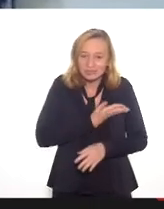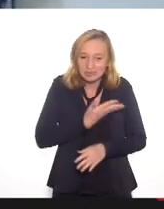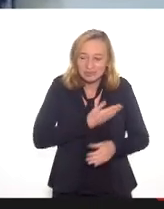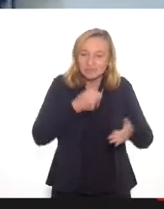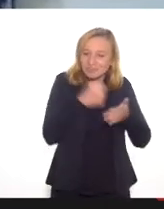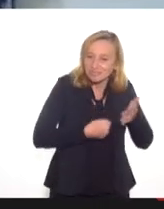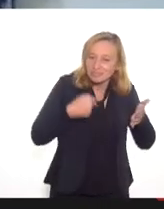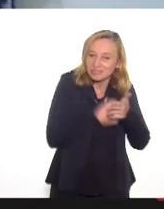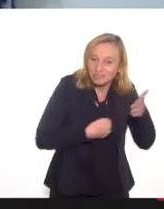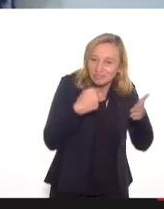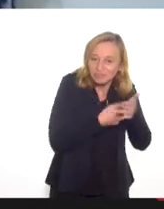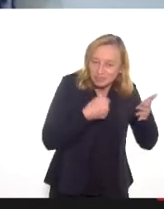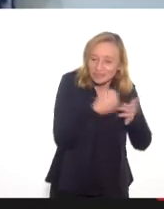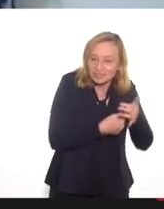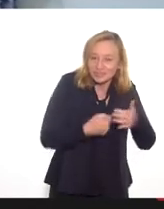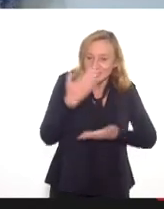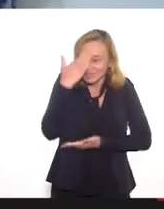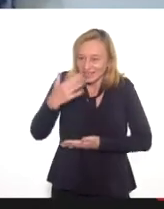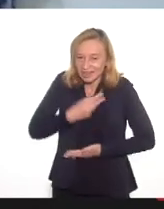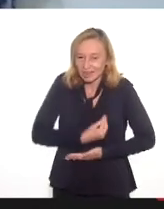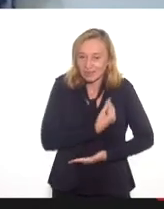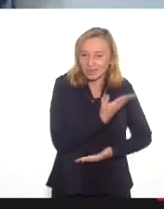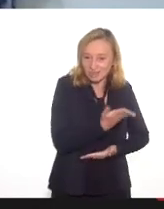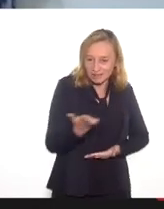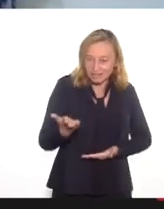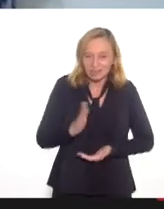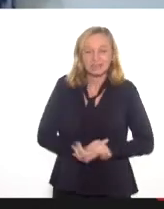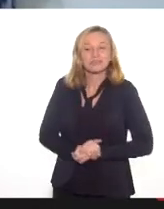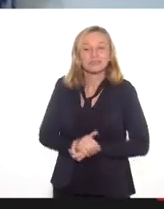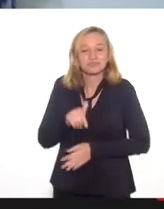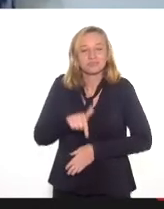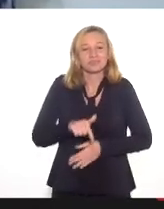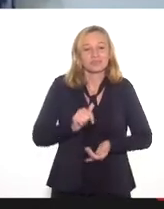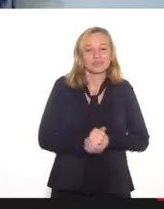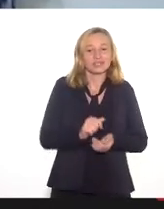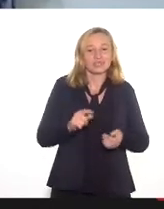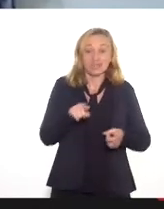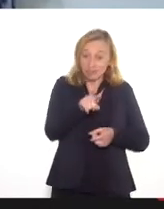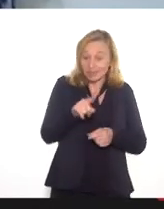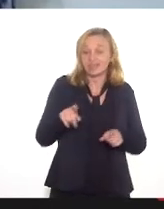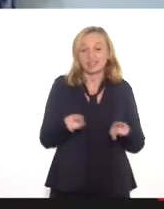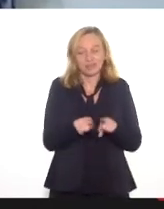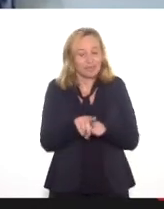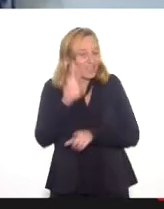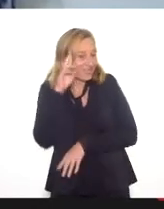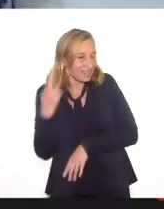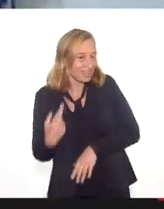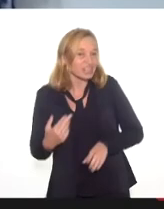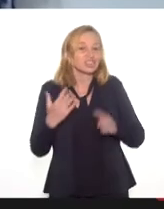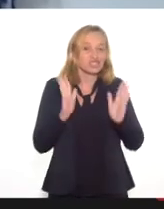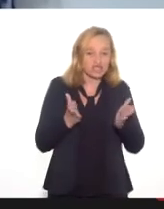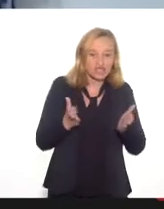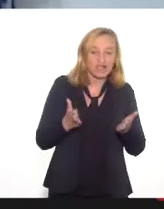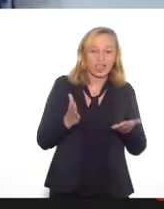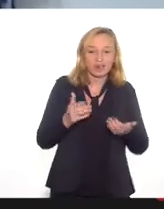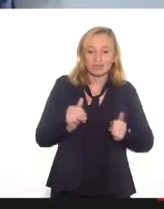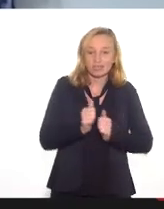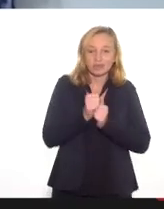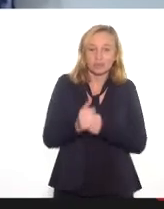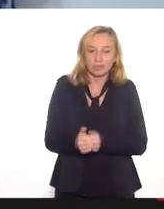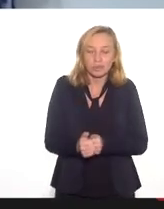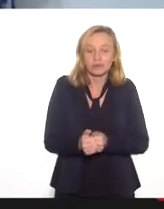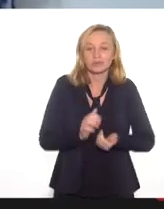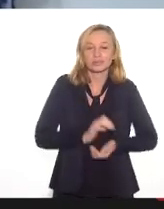batalhas então agradeço pela oportunidade de estarmos juntos aqui e a você mesma Renata porque já inclusive nos acompanhou